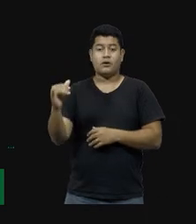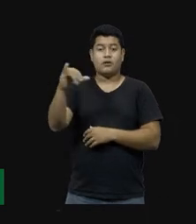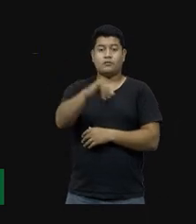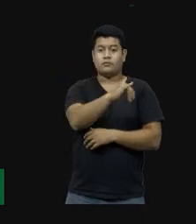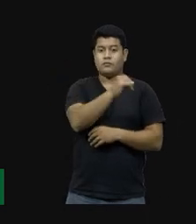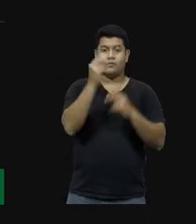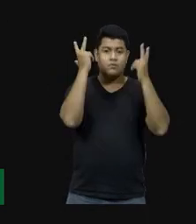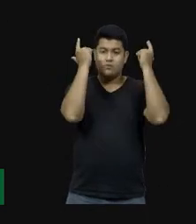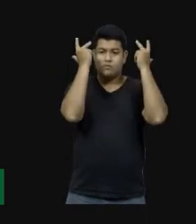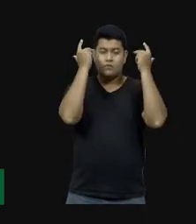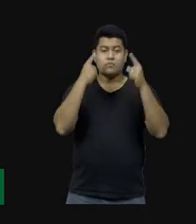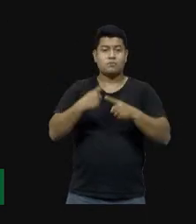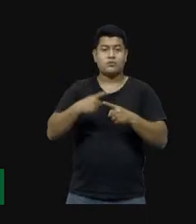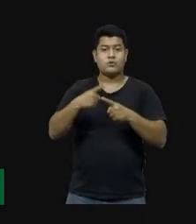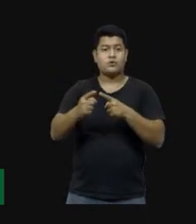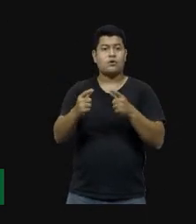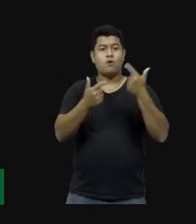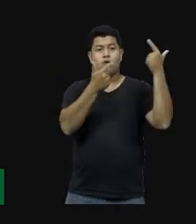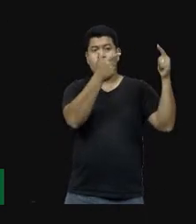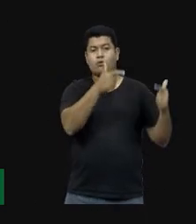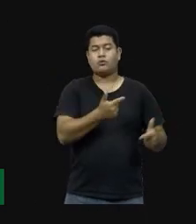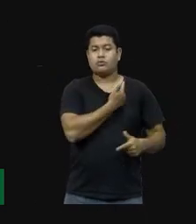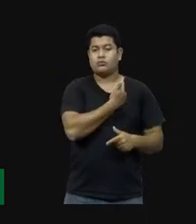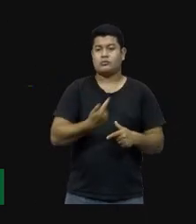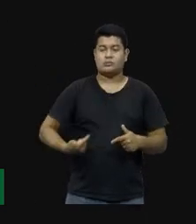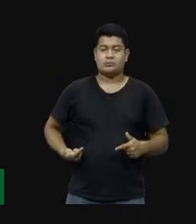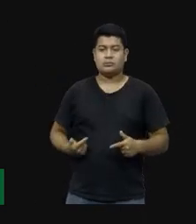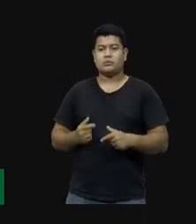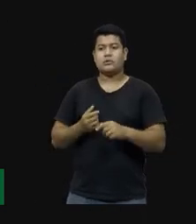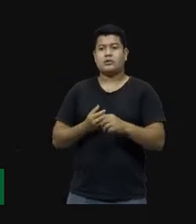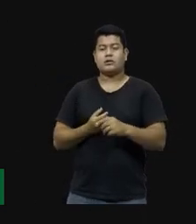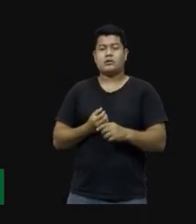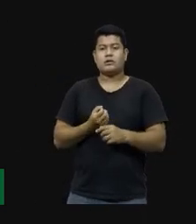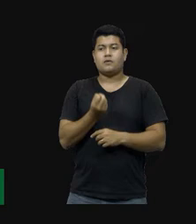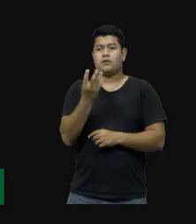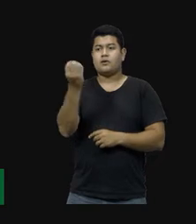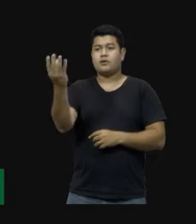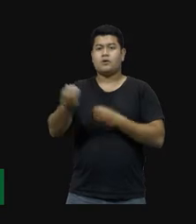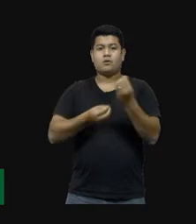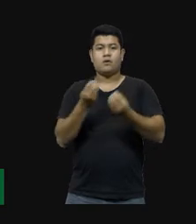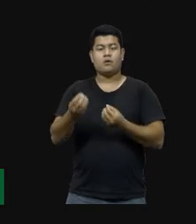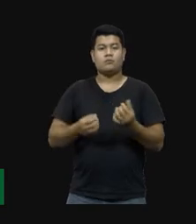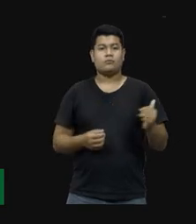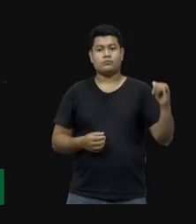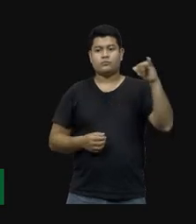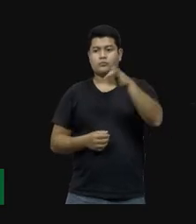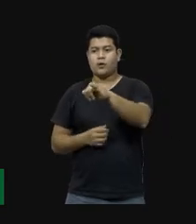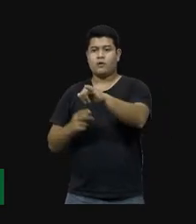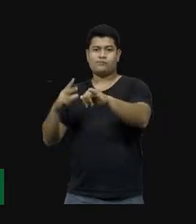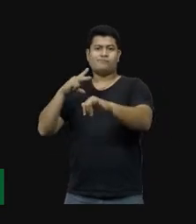iam para Brasília de avião particular. Ô, Carlos Moisés!